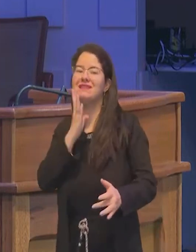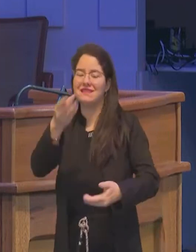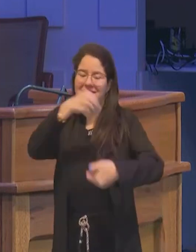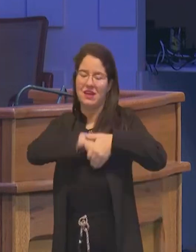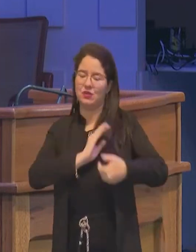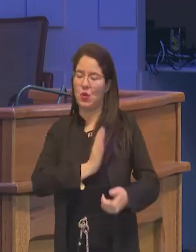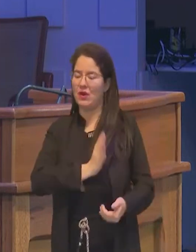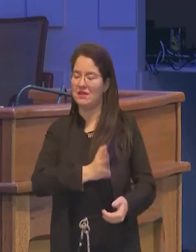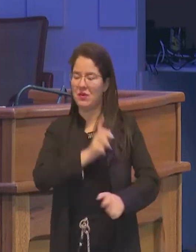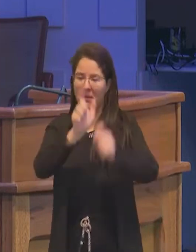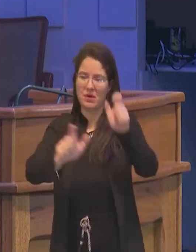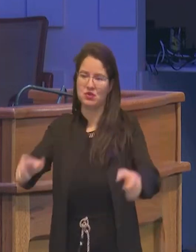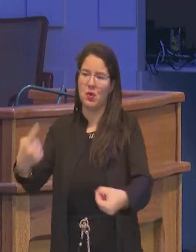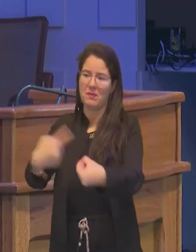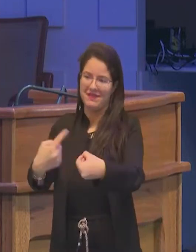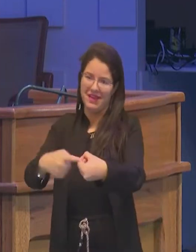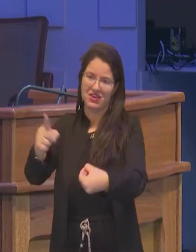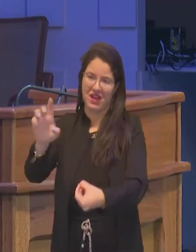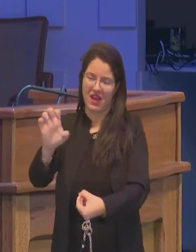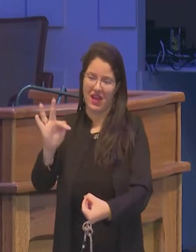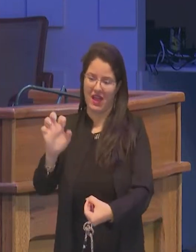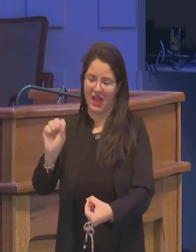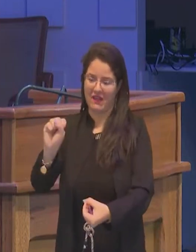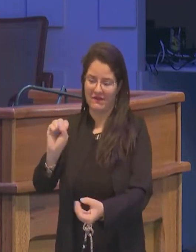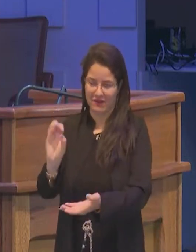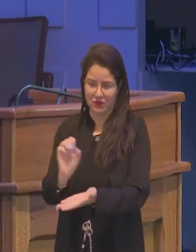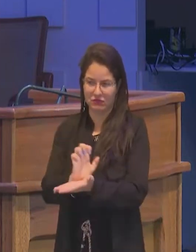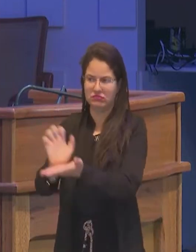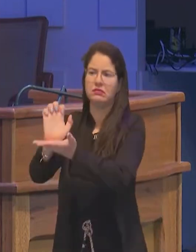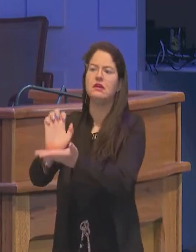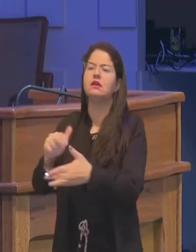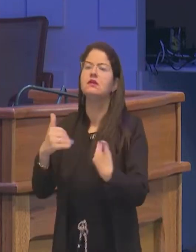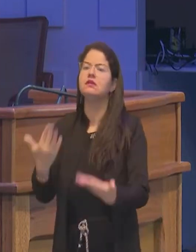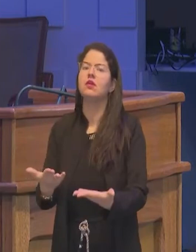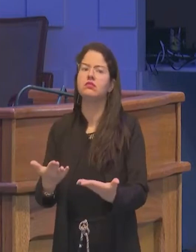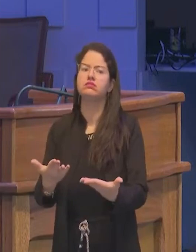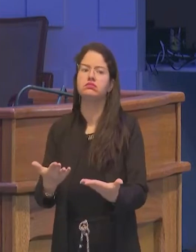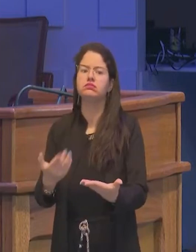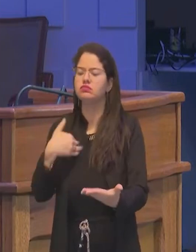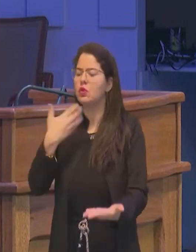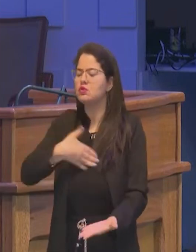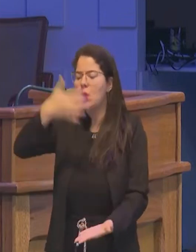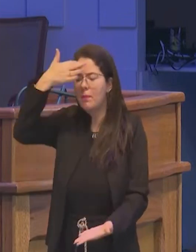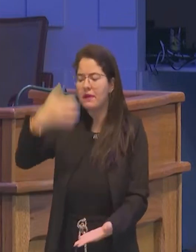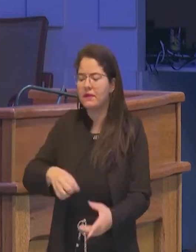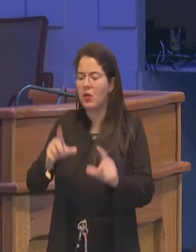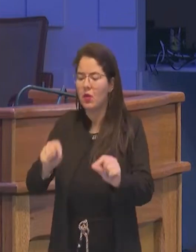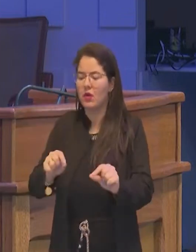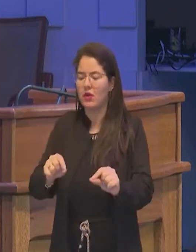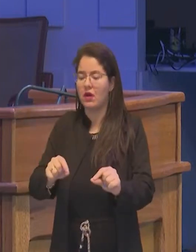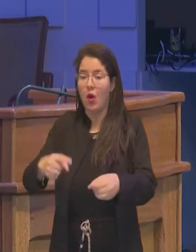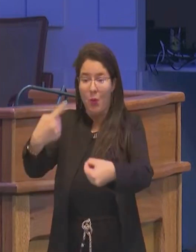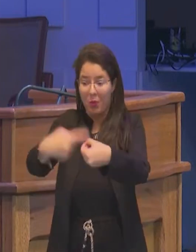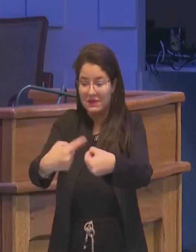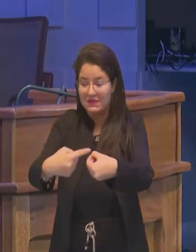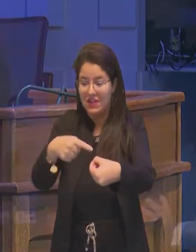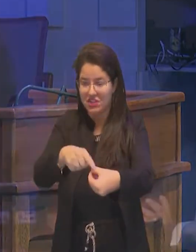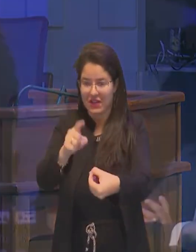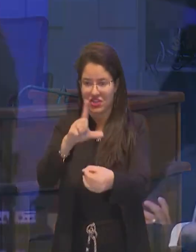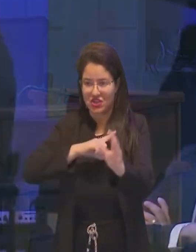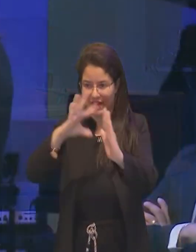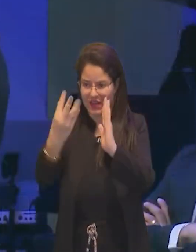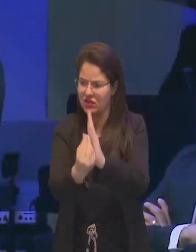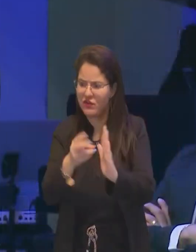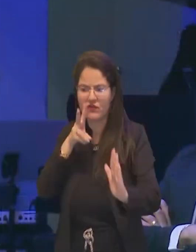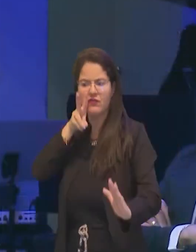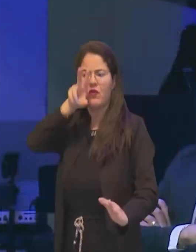Éfeso. Pelo que dá a entender nesse texto, Éfeso deveria ser uma igreja que estava forte ali naquela cidade. Igual o